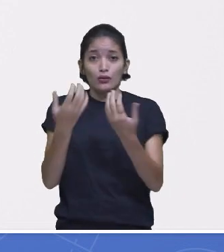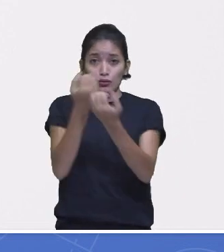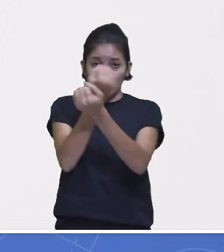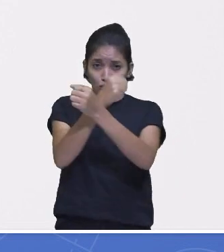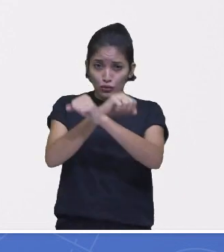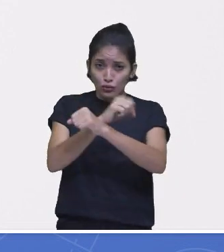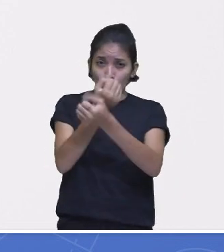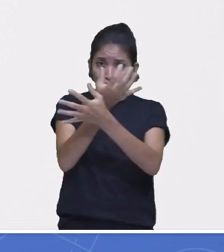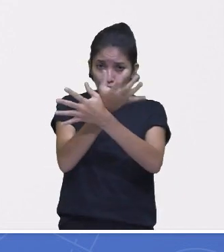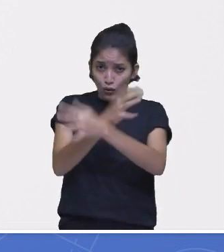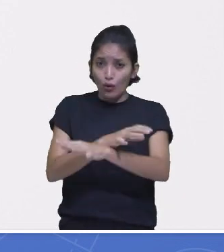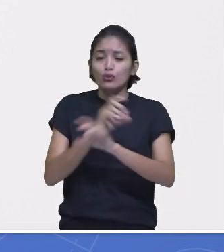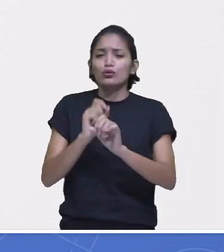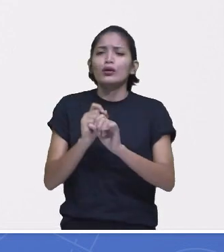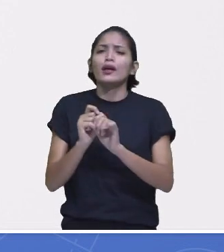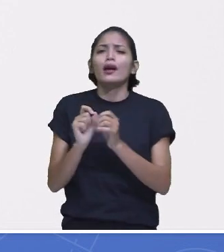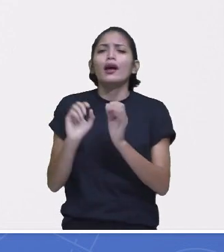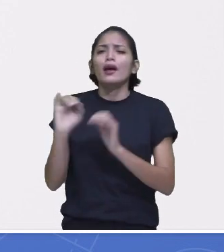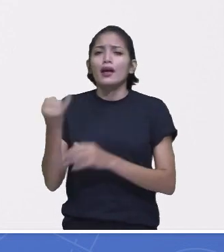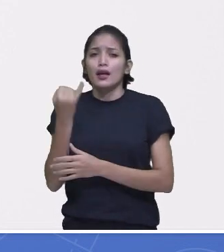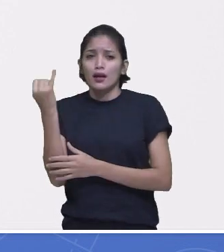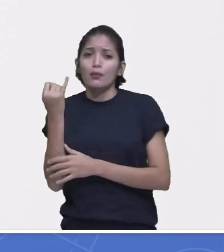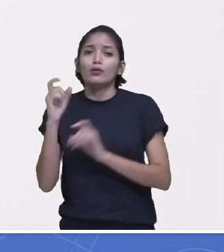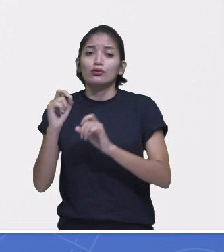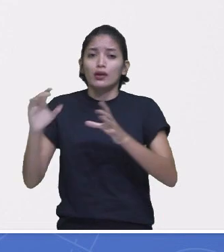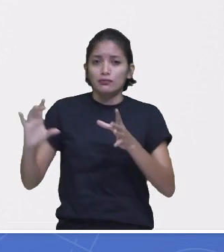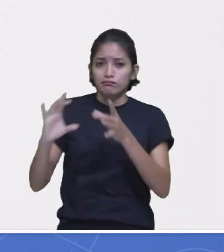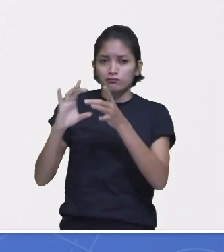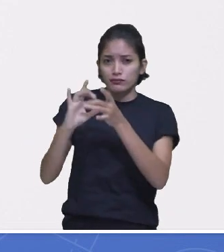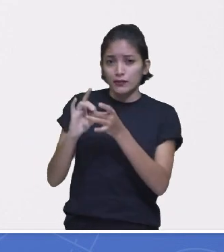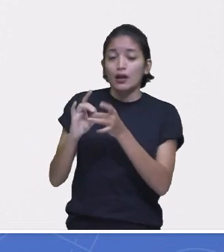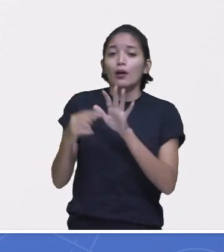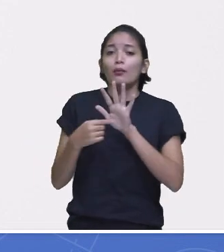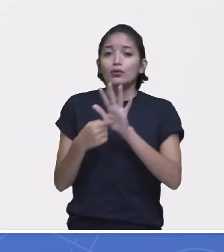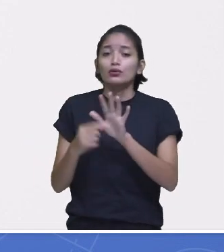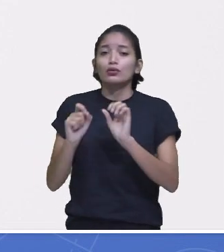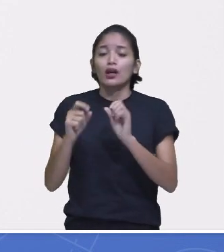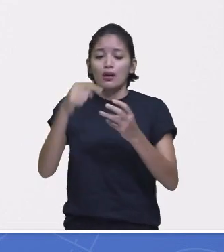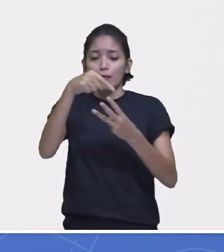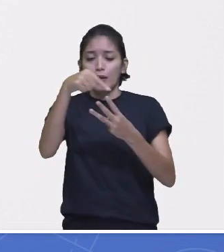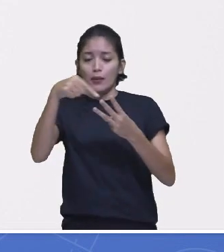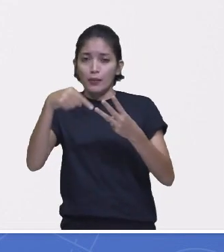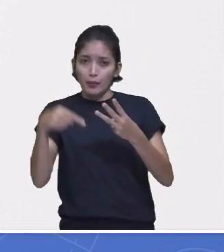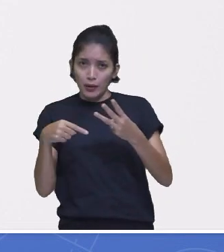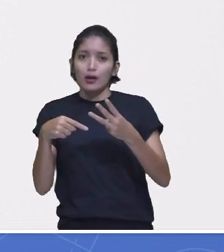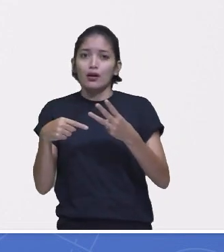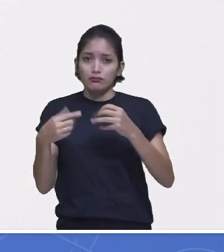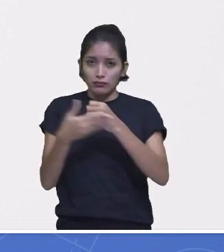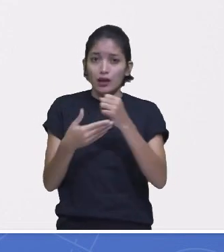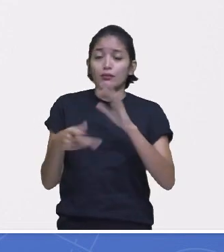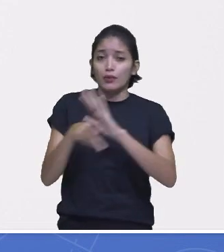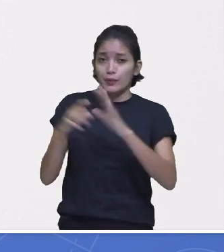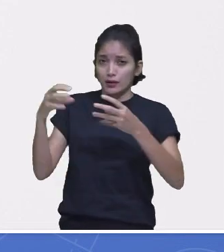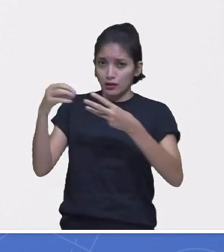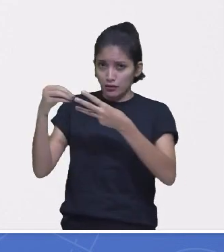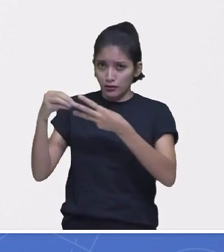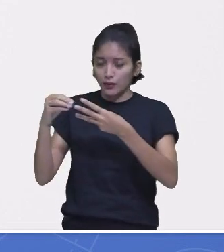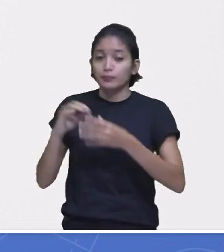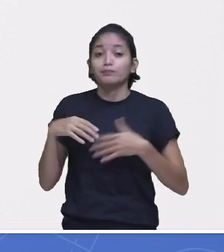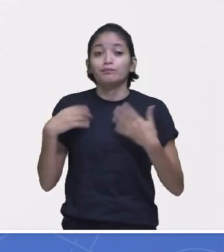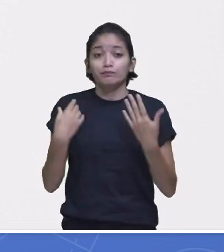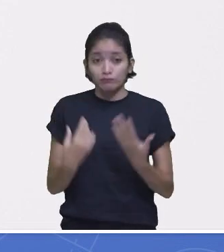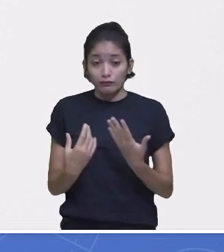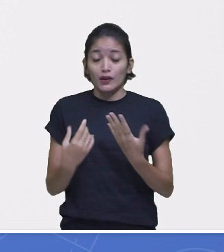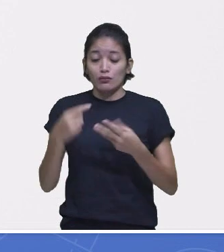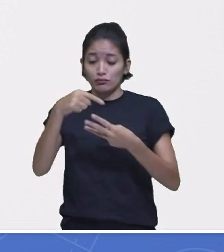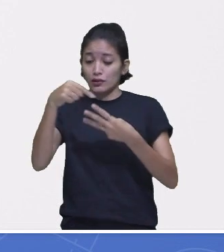tipo especial de tecido conjuntivo, formado por 3 tipos básicos de células. Dentre